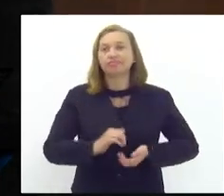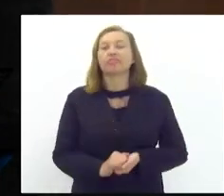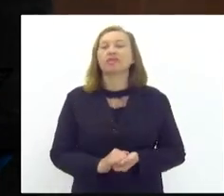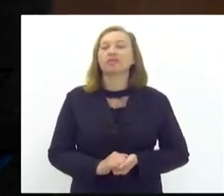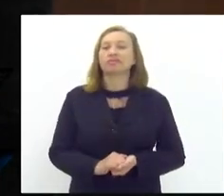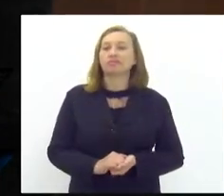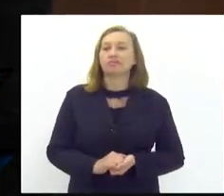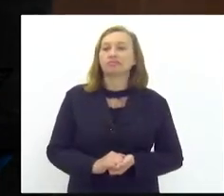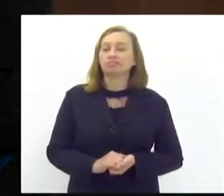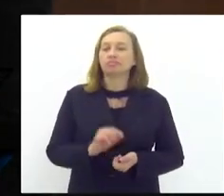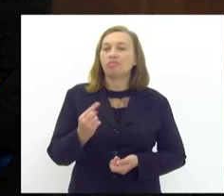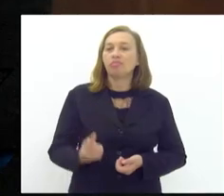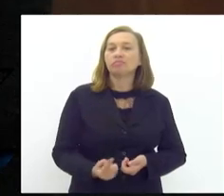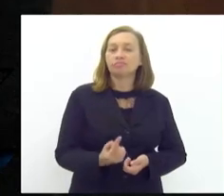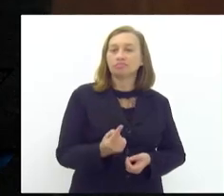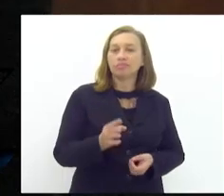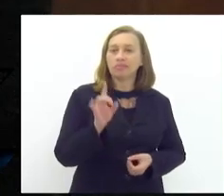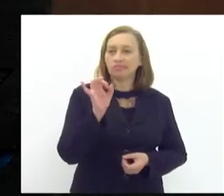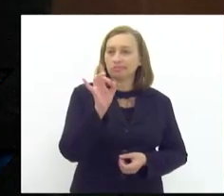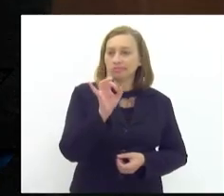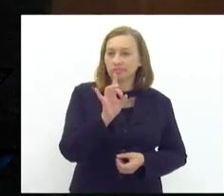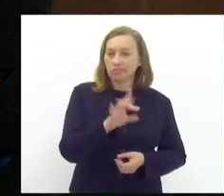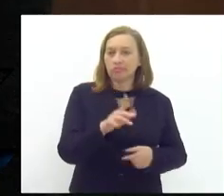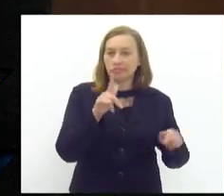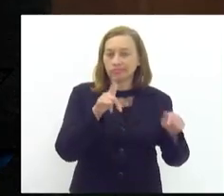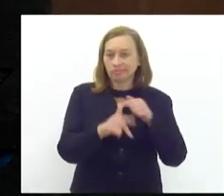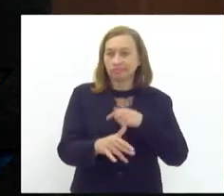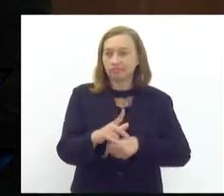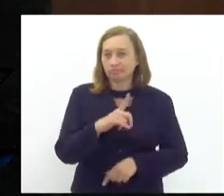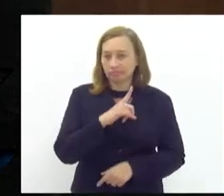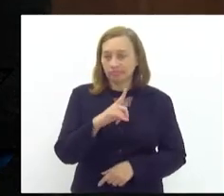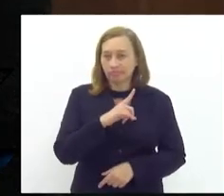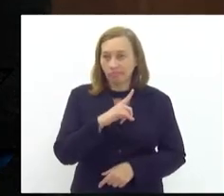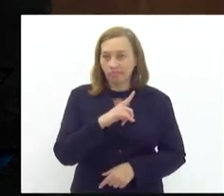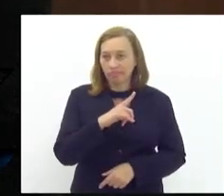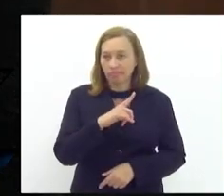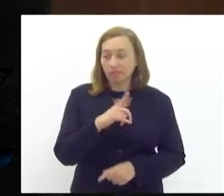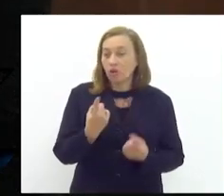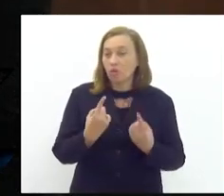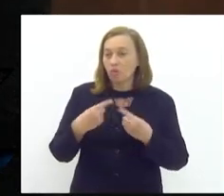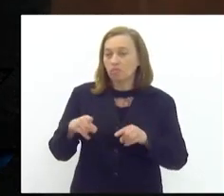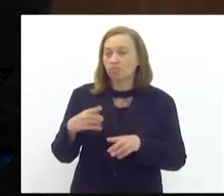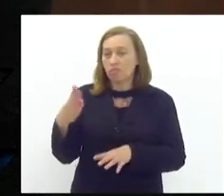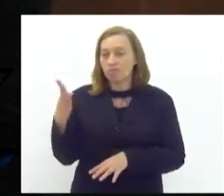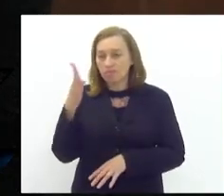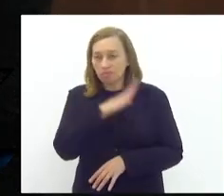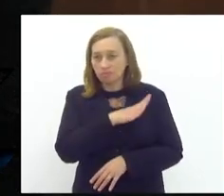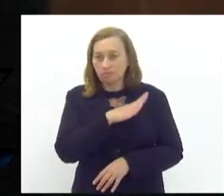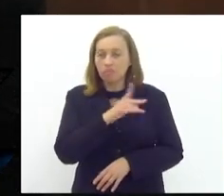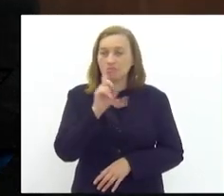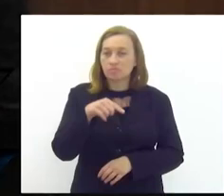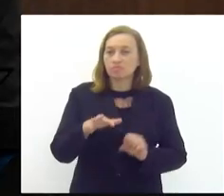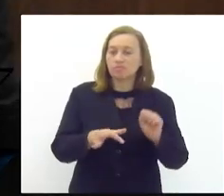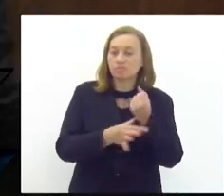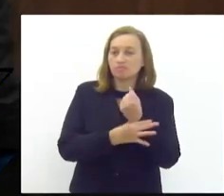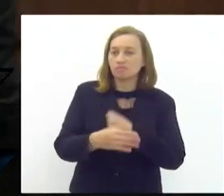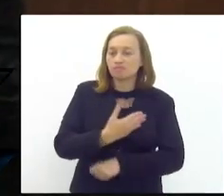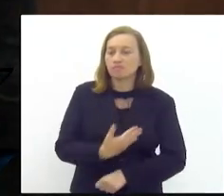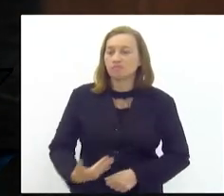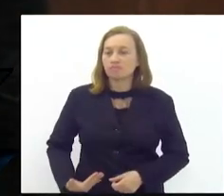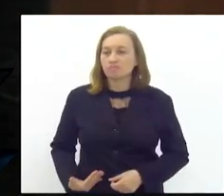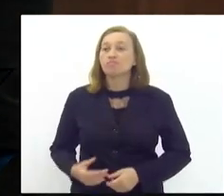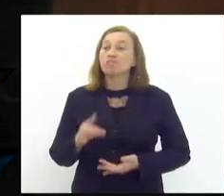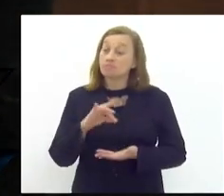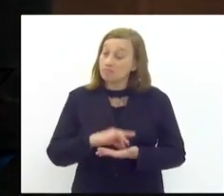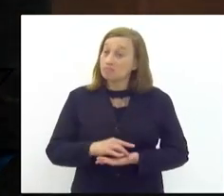botar a última barreira que existe para Realmente realmente contra o mal que é a segurança pública que é uma